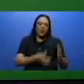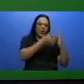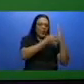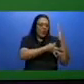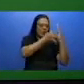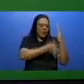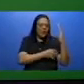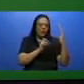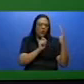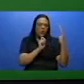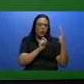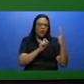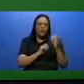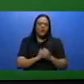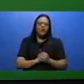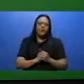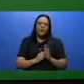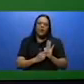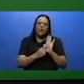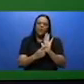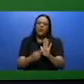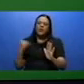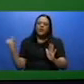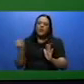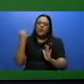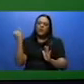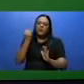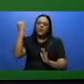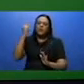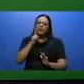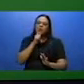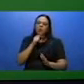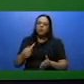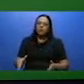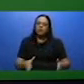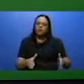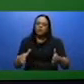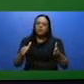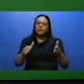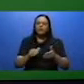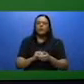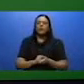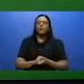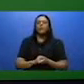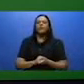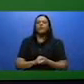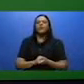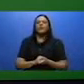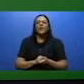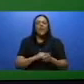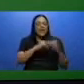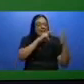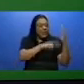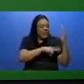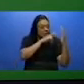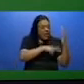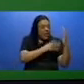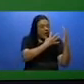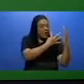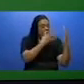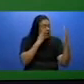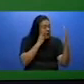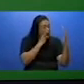da importância dos rios. Leia com atenção. Ouve a professora, depois leia você